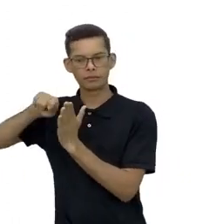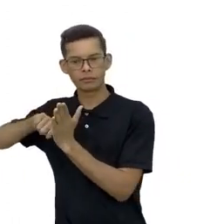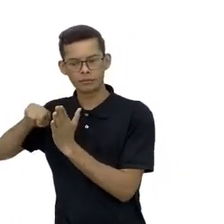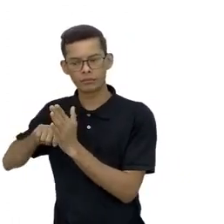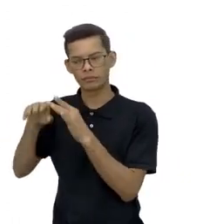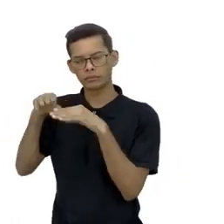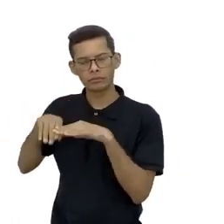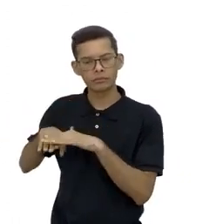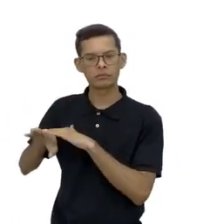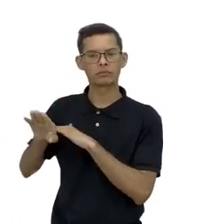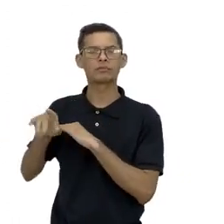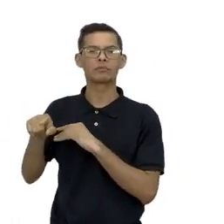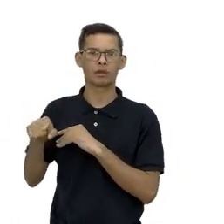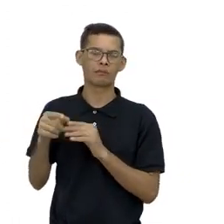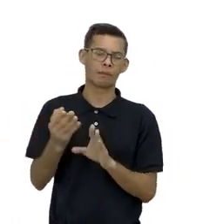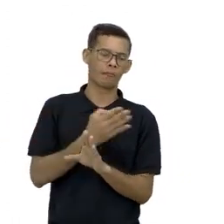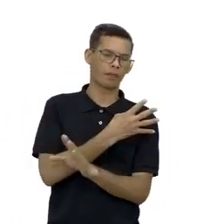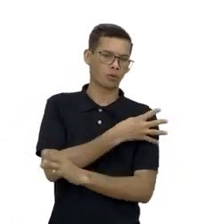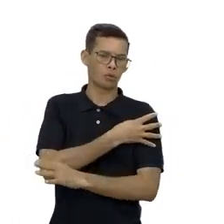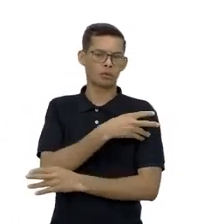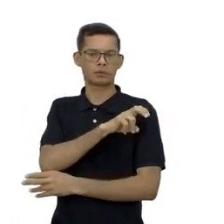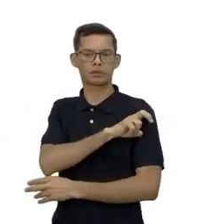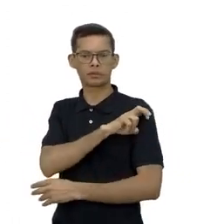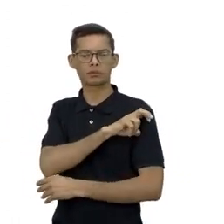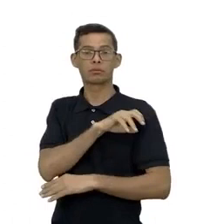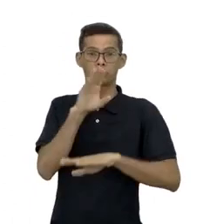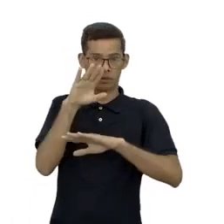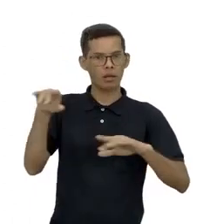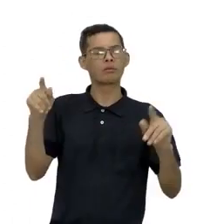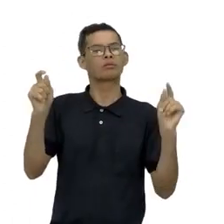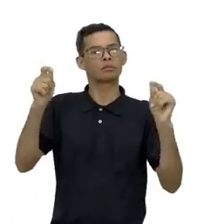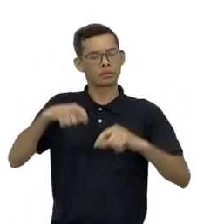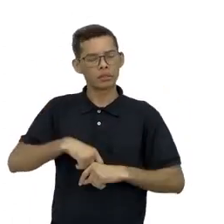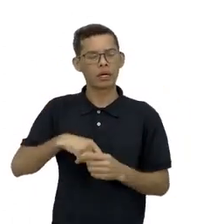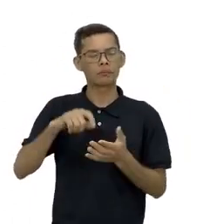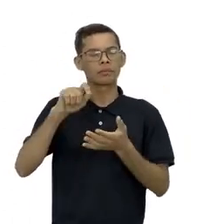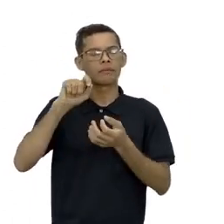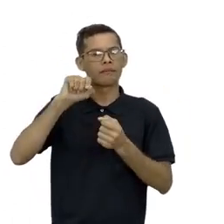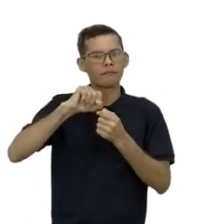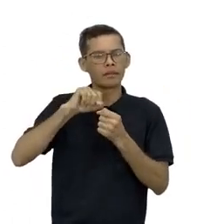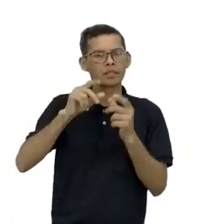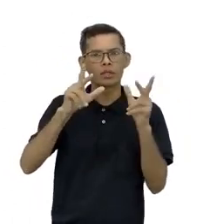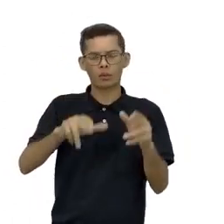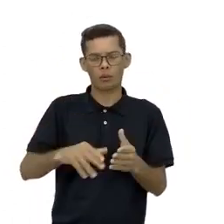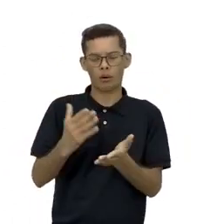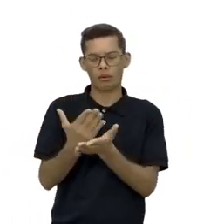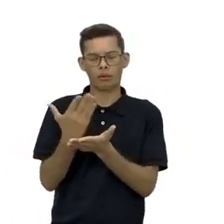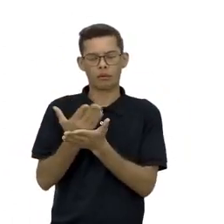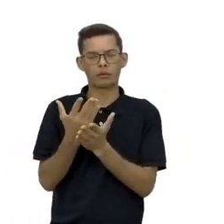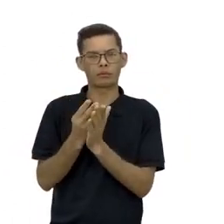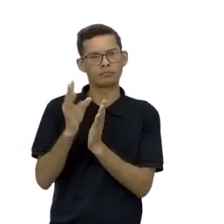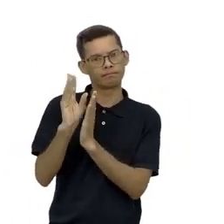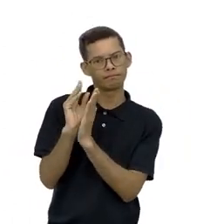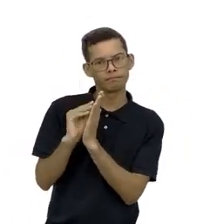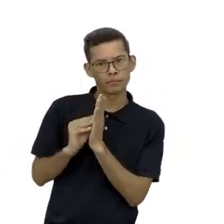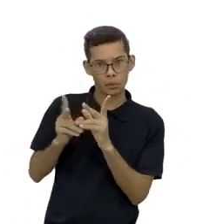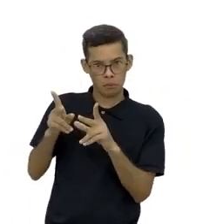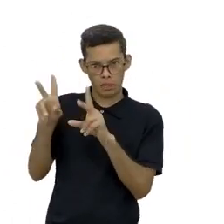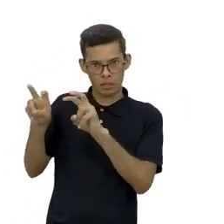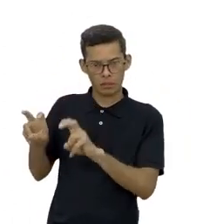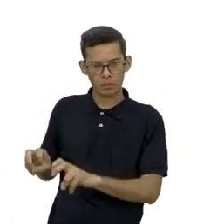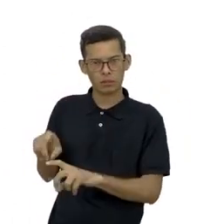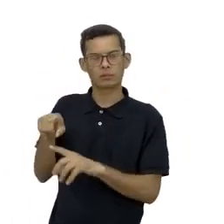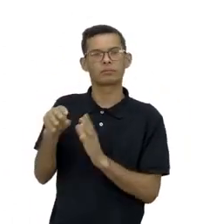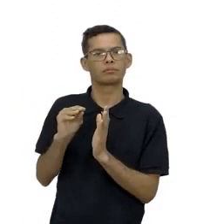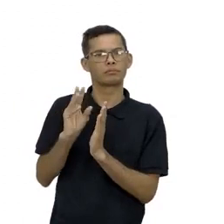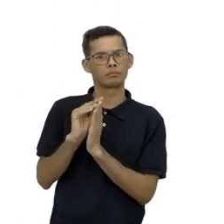nossos estudantes têm condições de fazerem diários de leitura, por exemplo, daqueles livros literários que